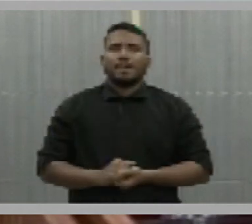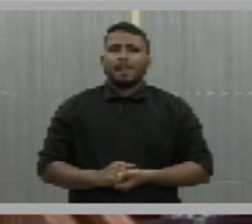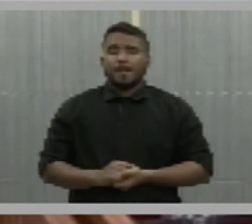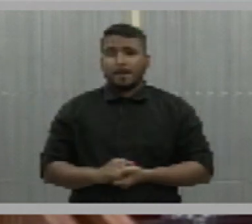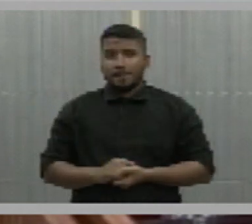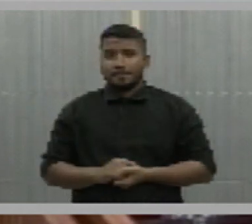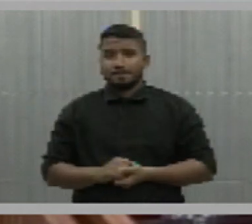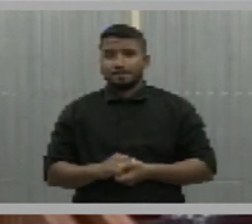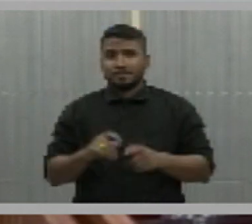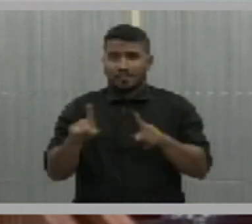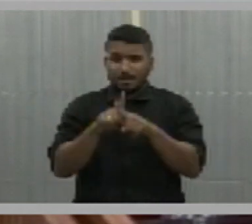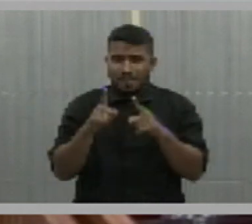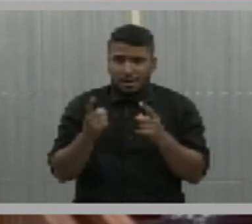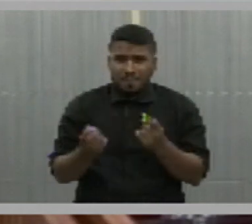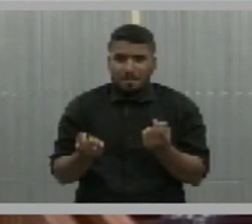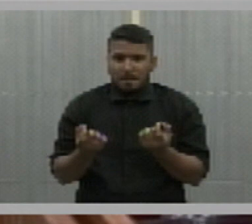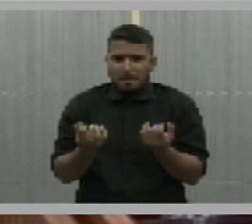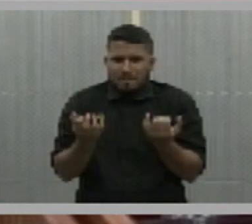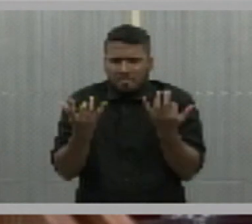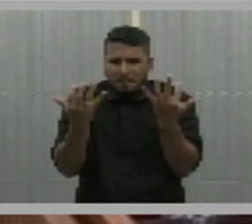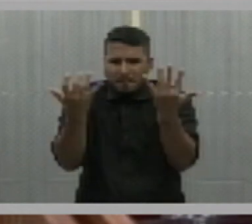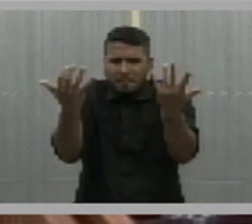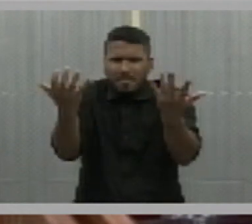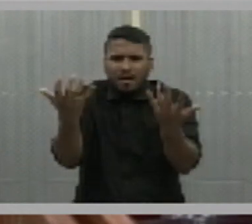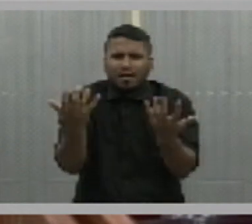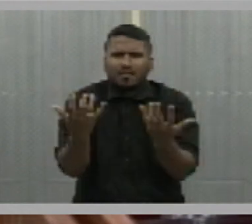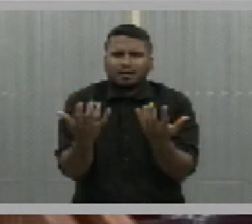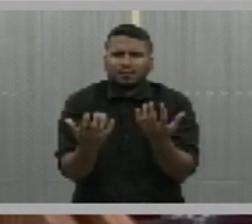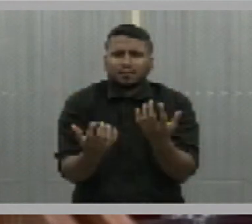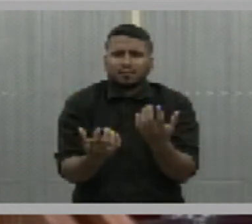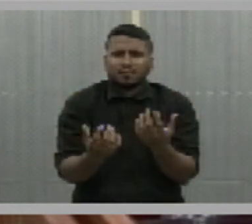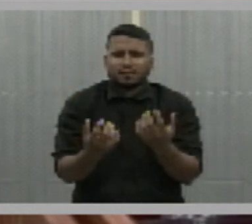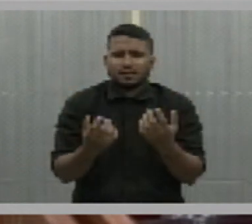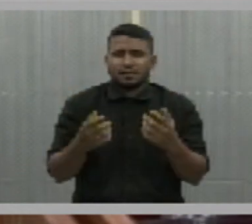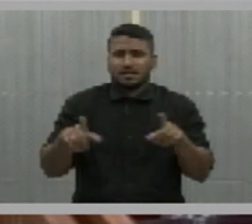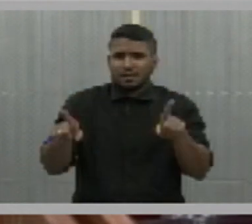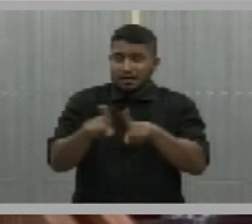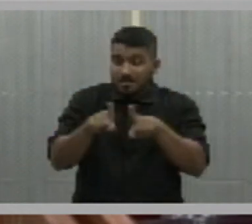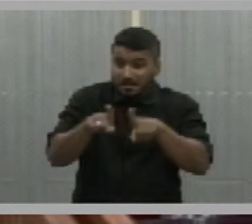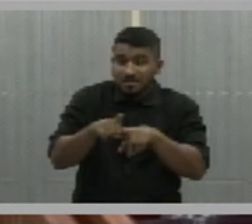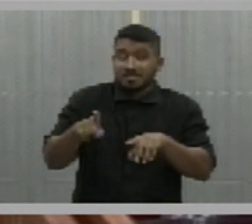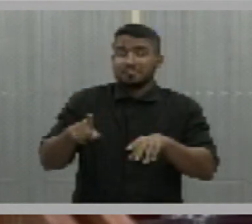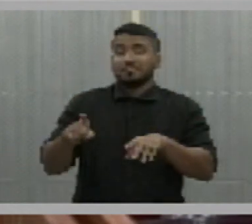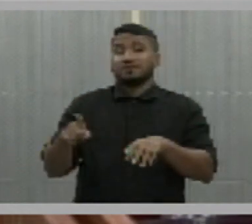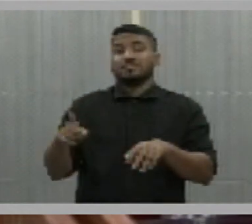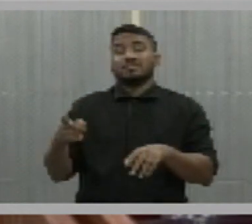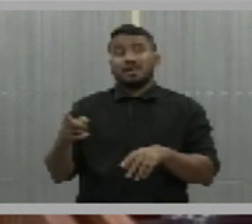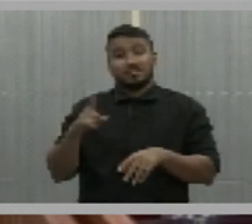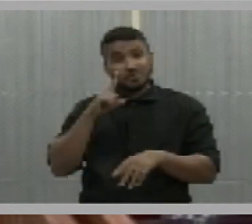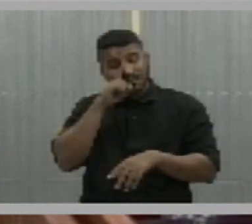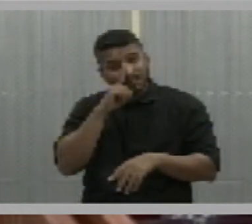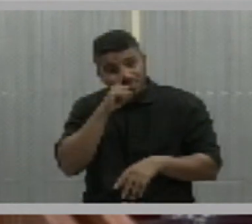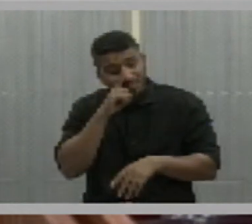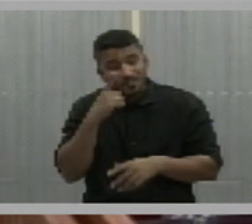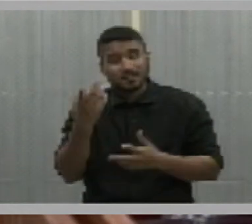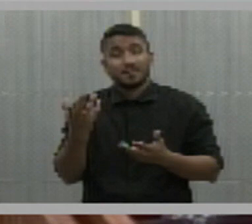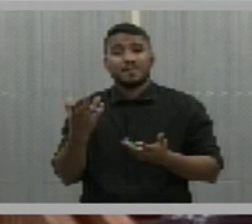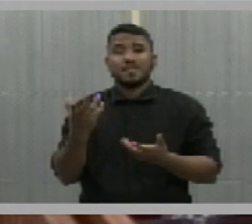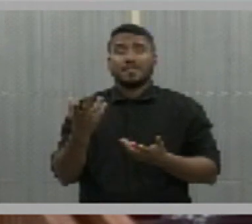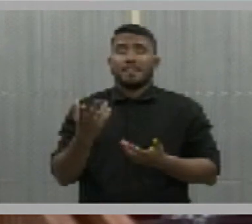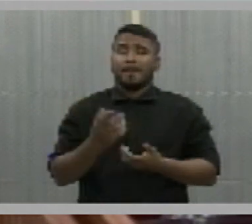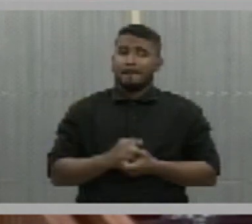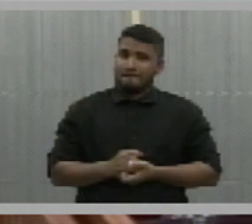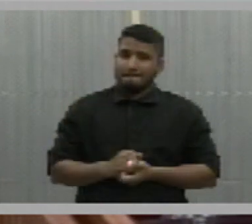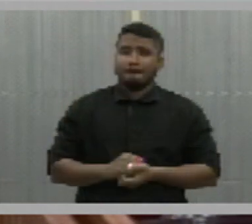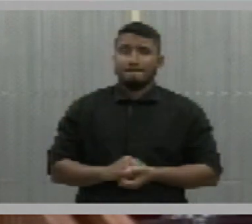a vegetação tomando conta também da margem do asfalto, Isso corre o risco de vida